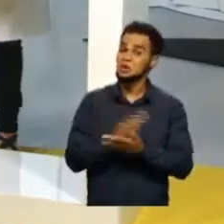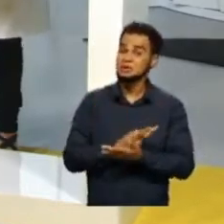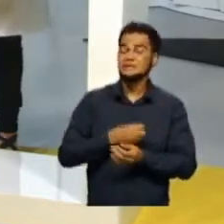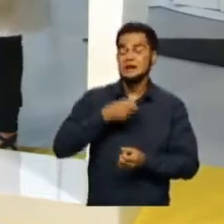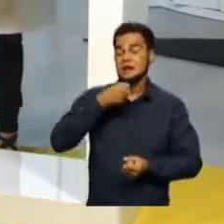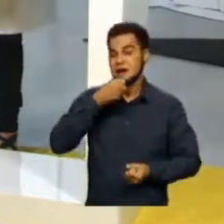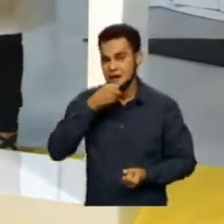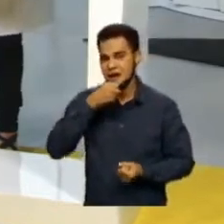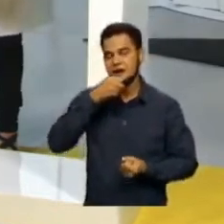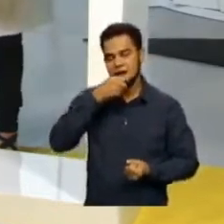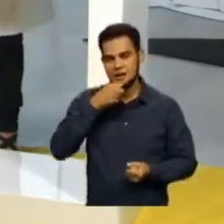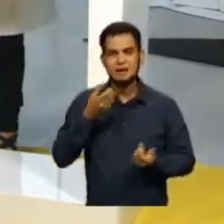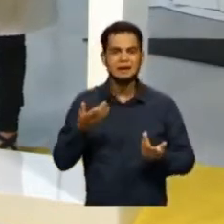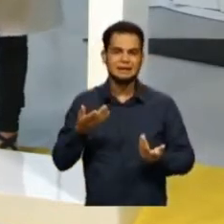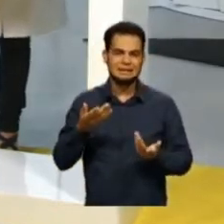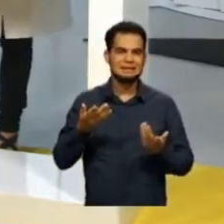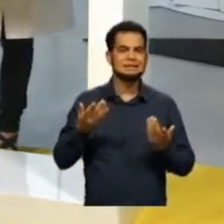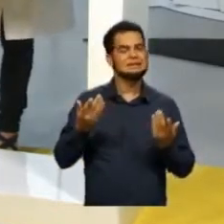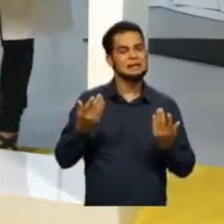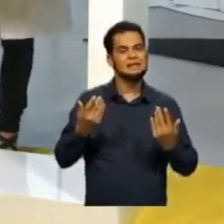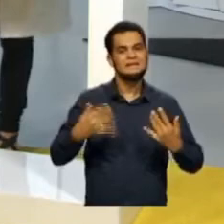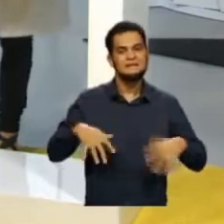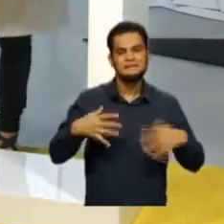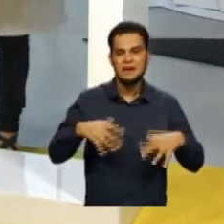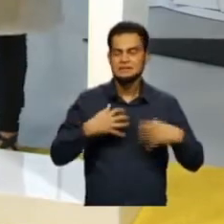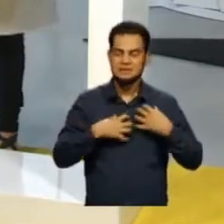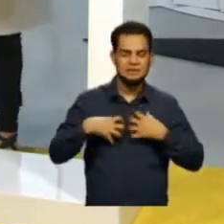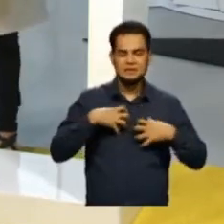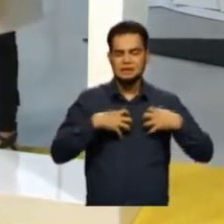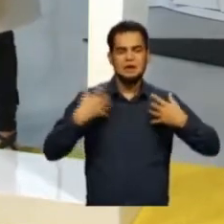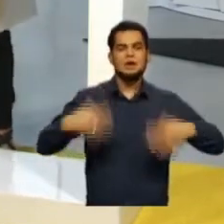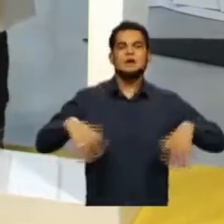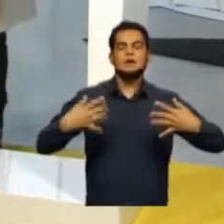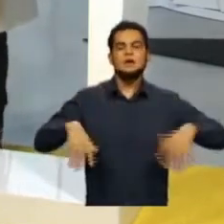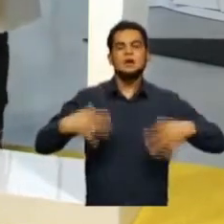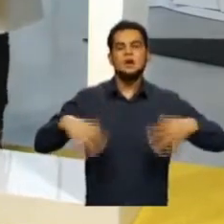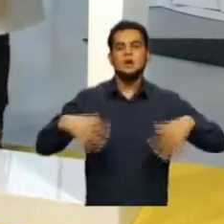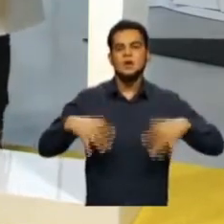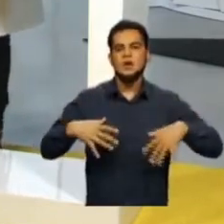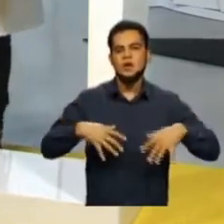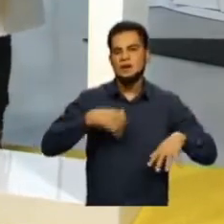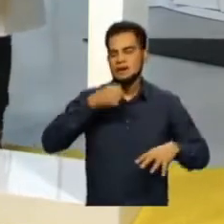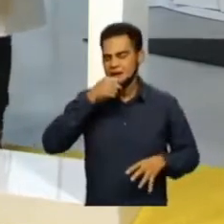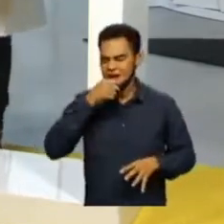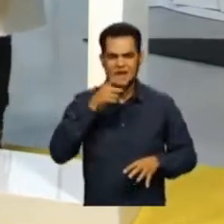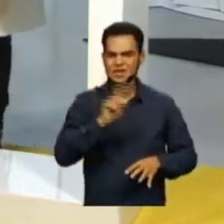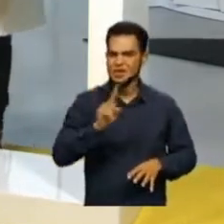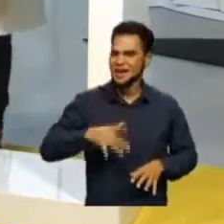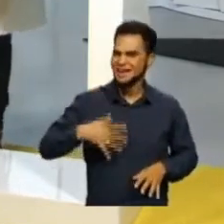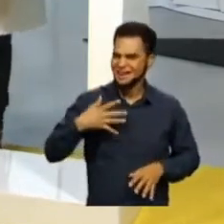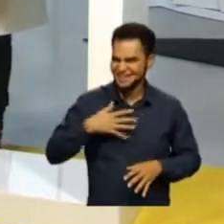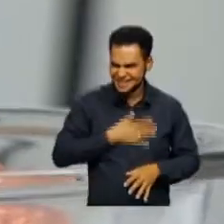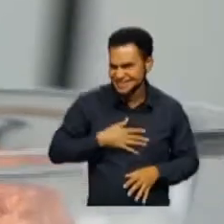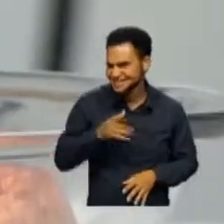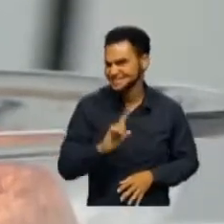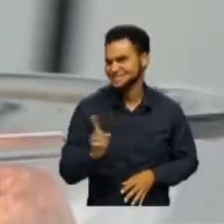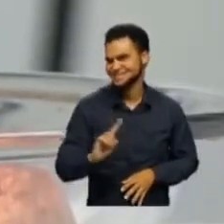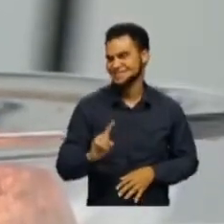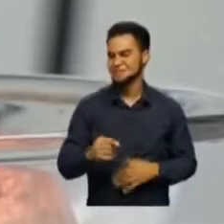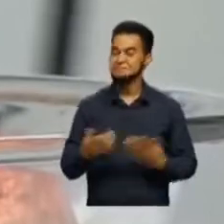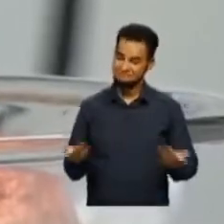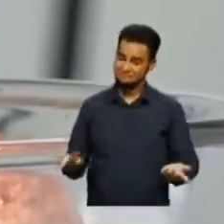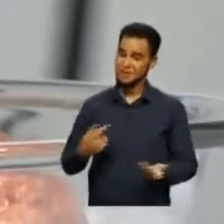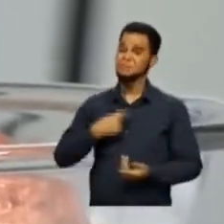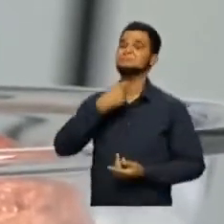levar a uma situação assim meio difícil, né? Que a gente, quando engasga, não é agradável nem um pouco. Então, esse epiglote,